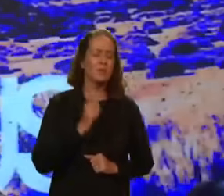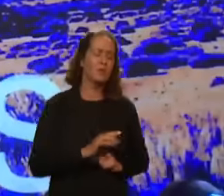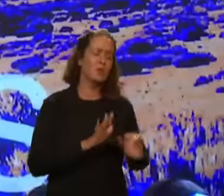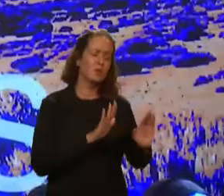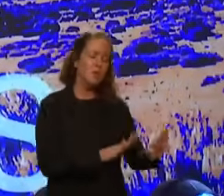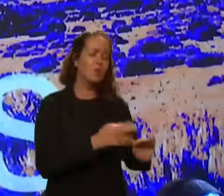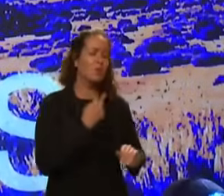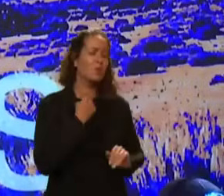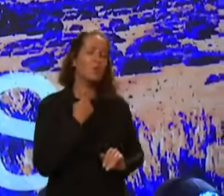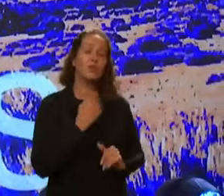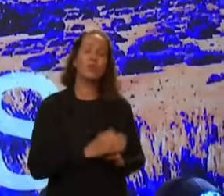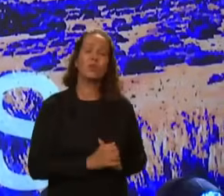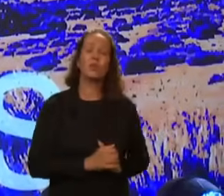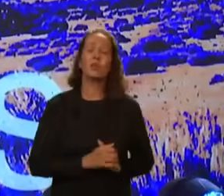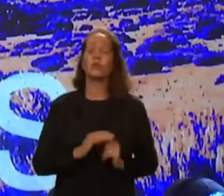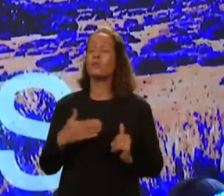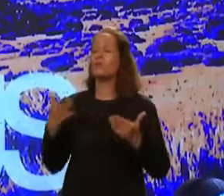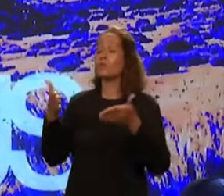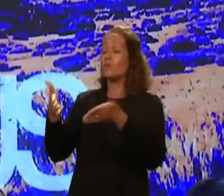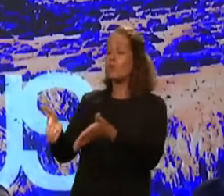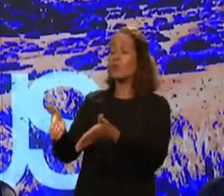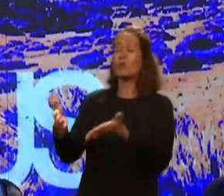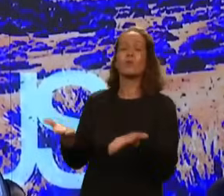não era mais um hospital, era um funeral.